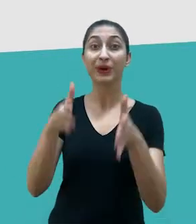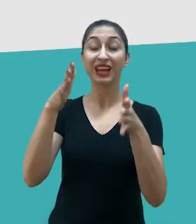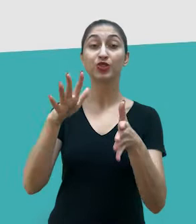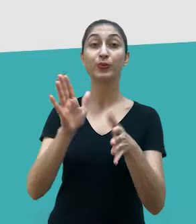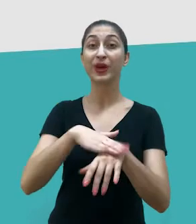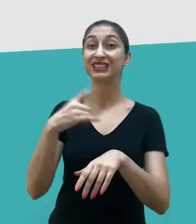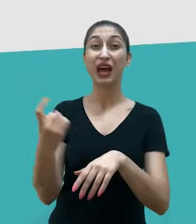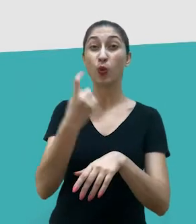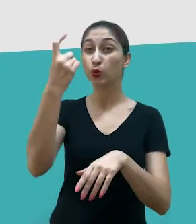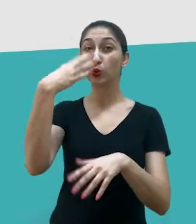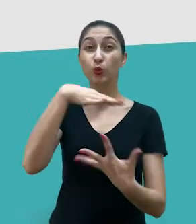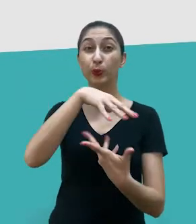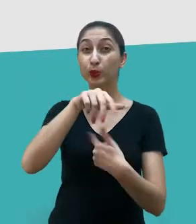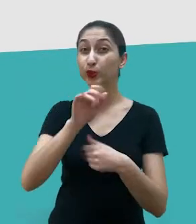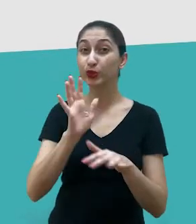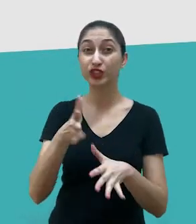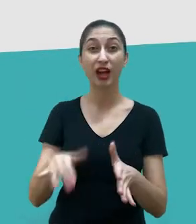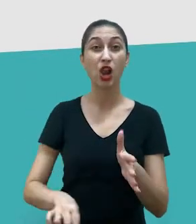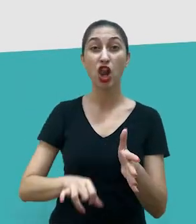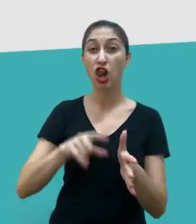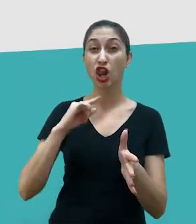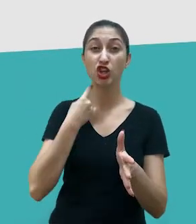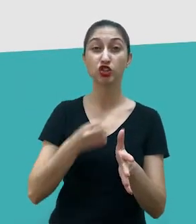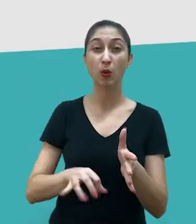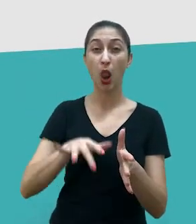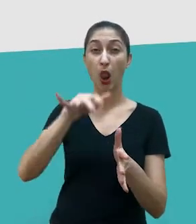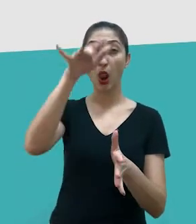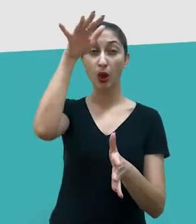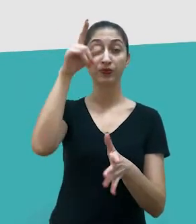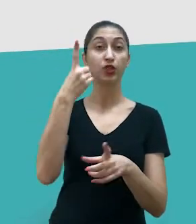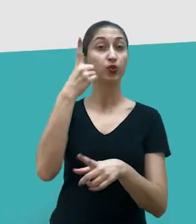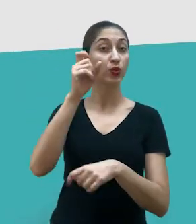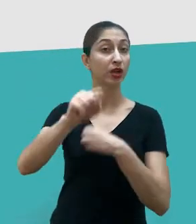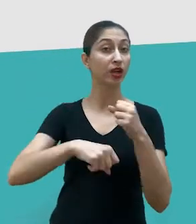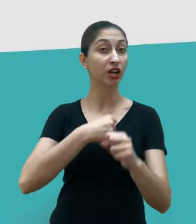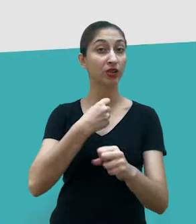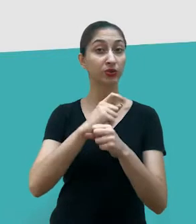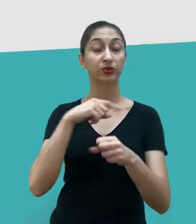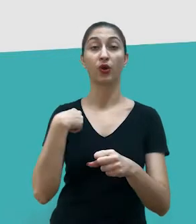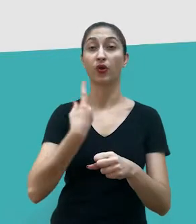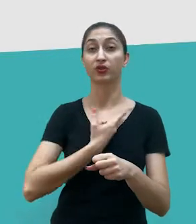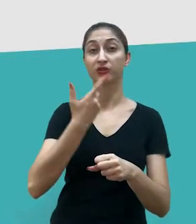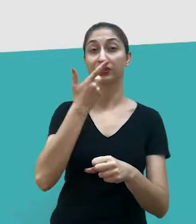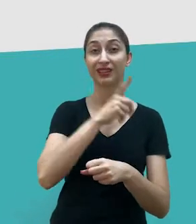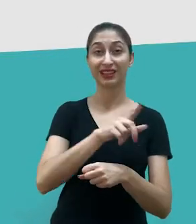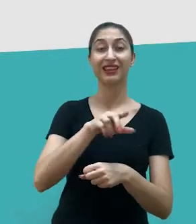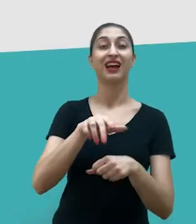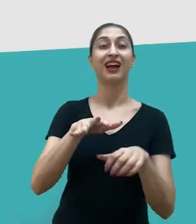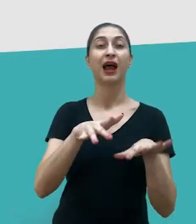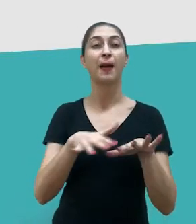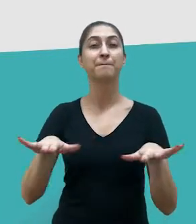E dentro de um ano, toda a Baía de Sydney estaria lotada